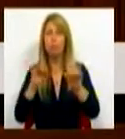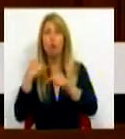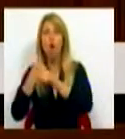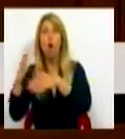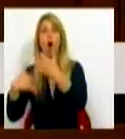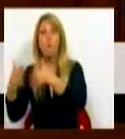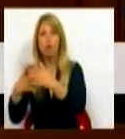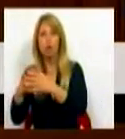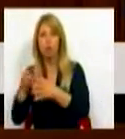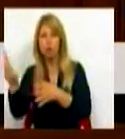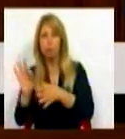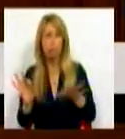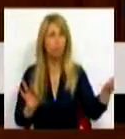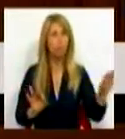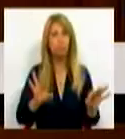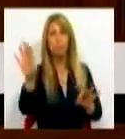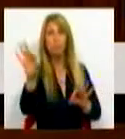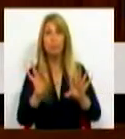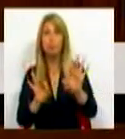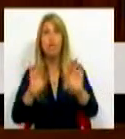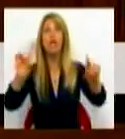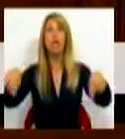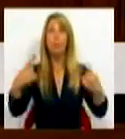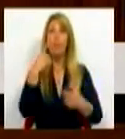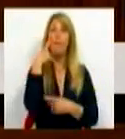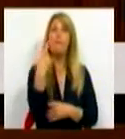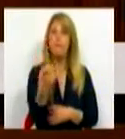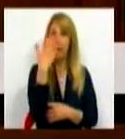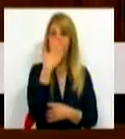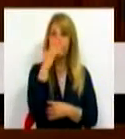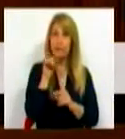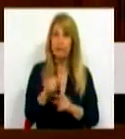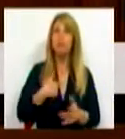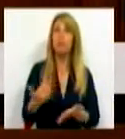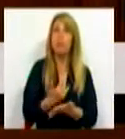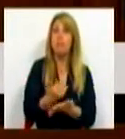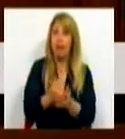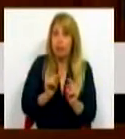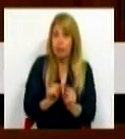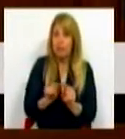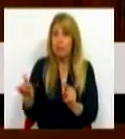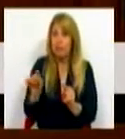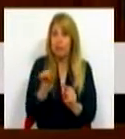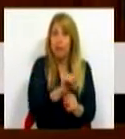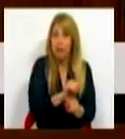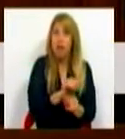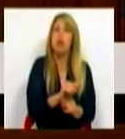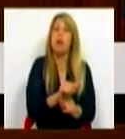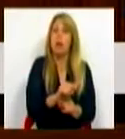ir verificar que os dados dessas operações que estavam, no fundo, a ser